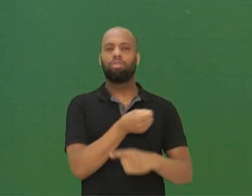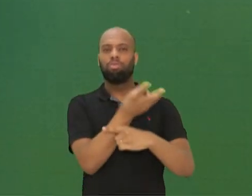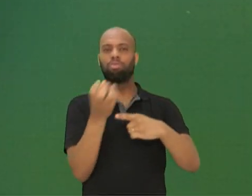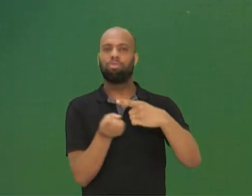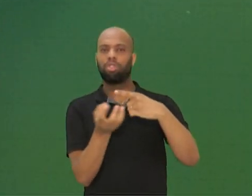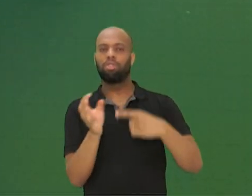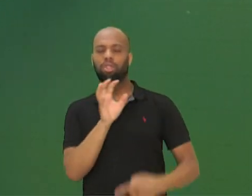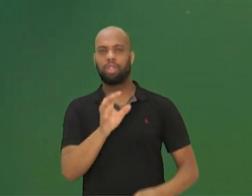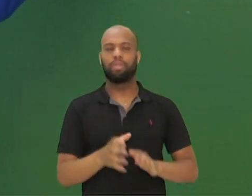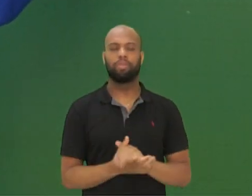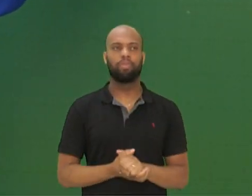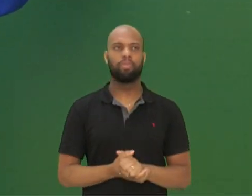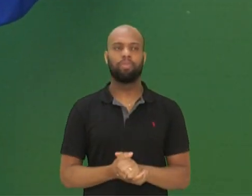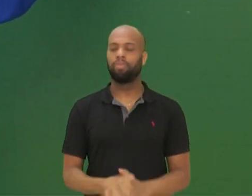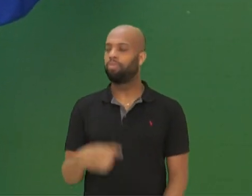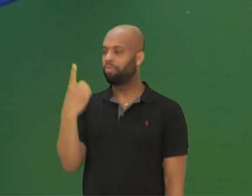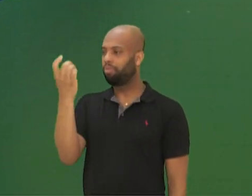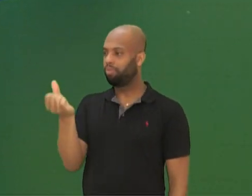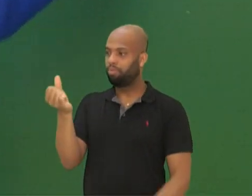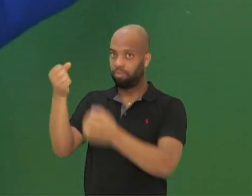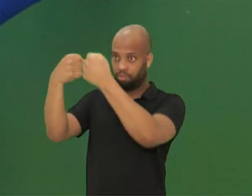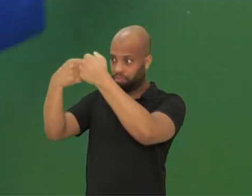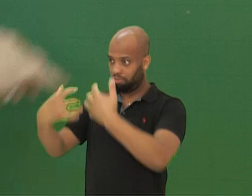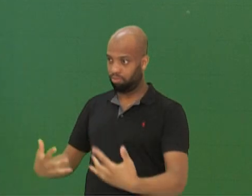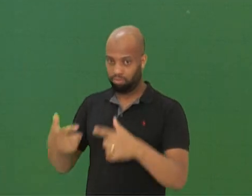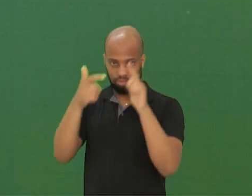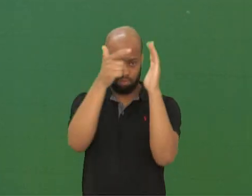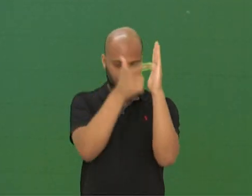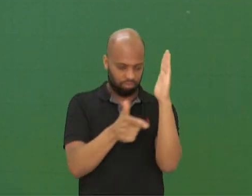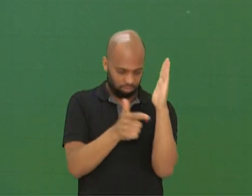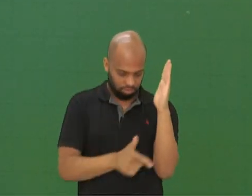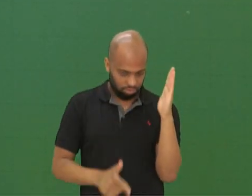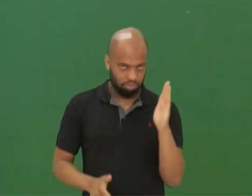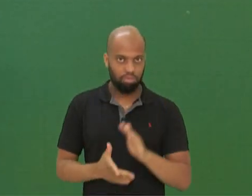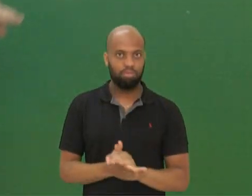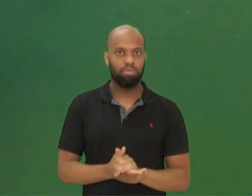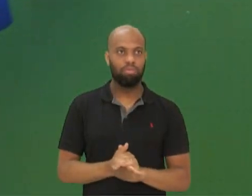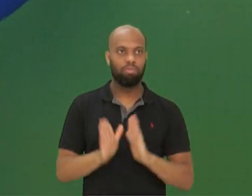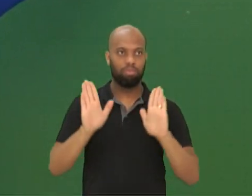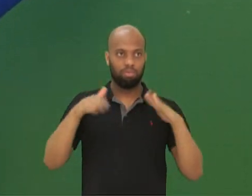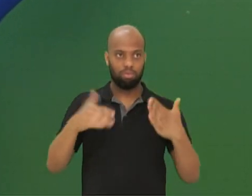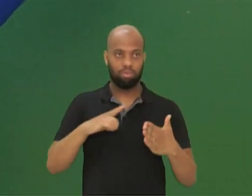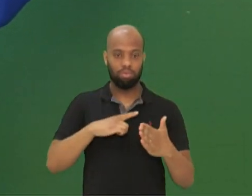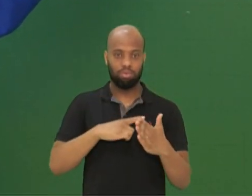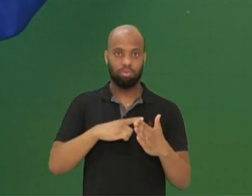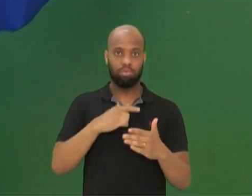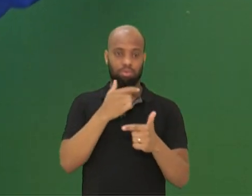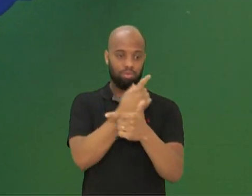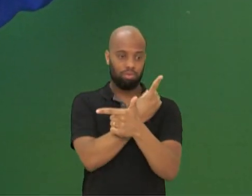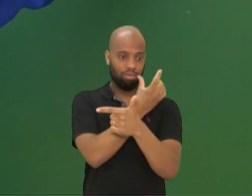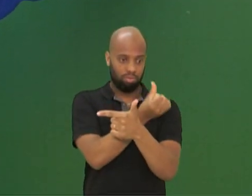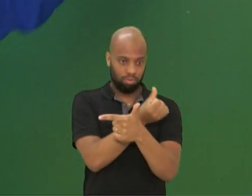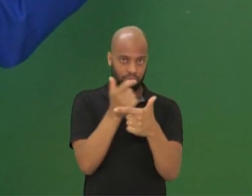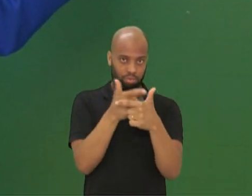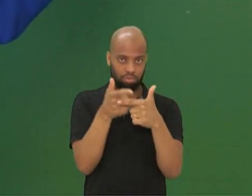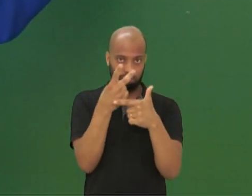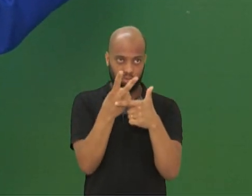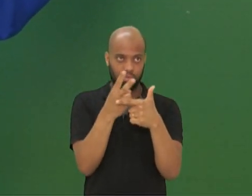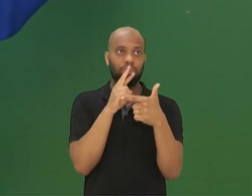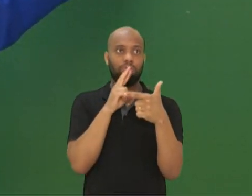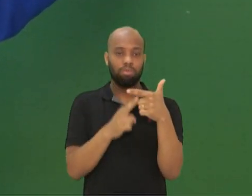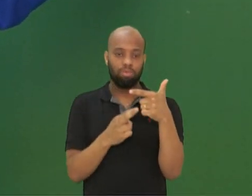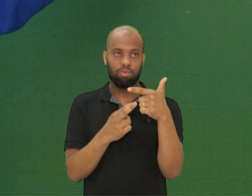4. Muito bem. Você deve ter escrito aí, 2 elevado a 4 no numerador. No denominador,